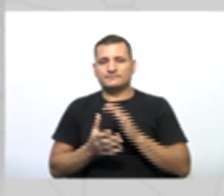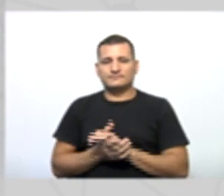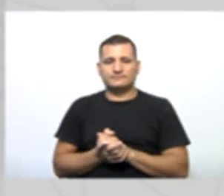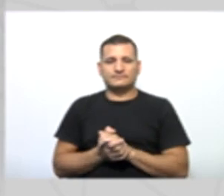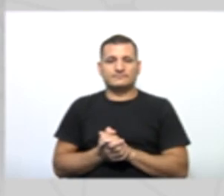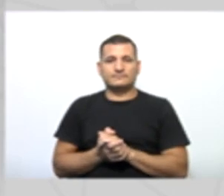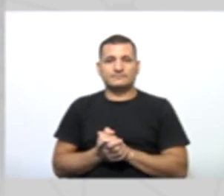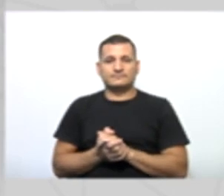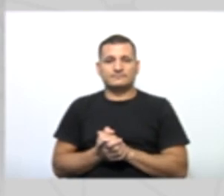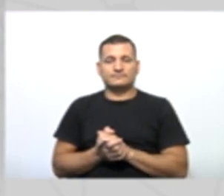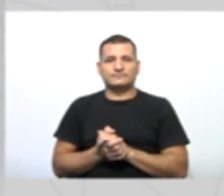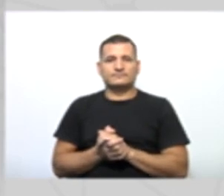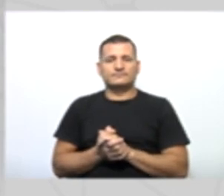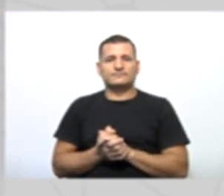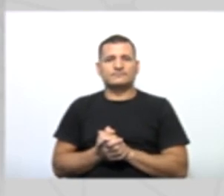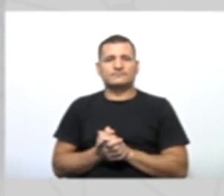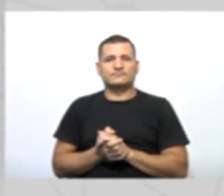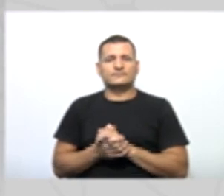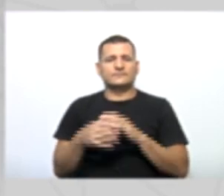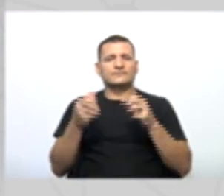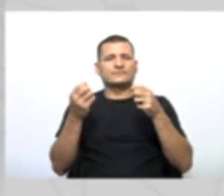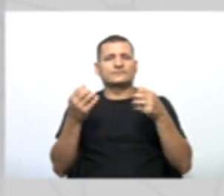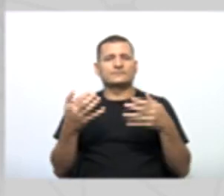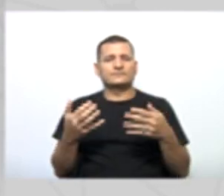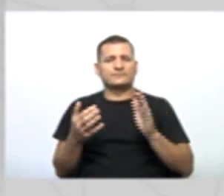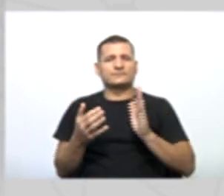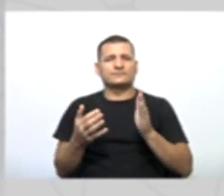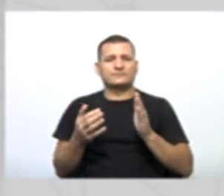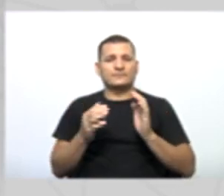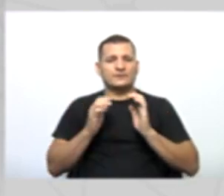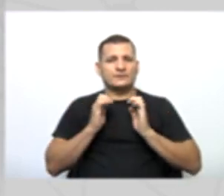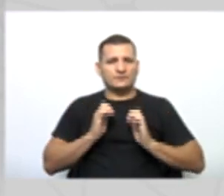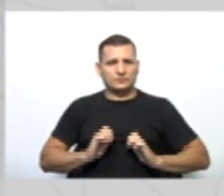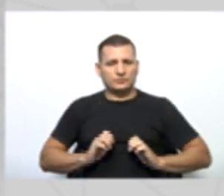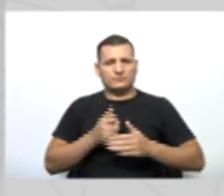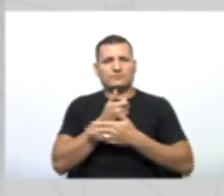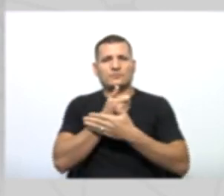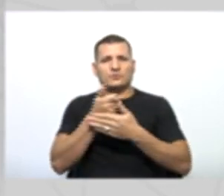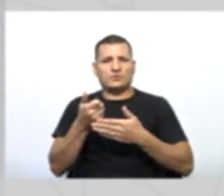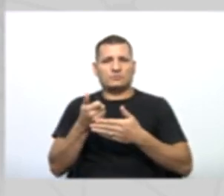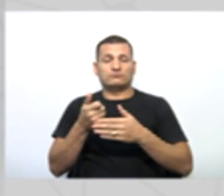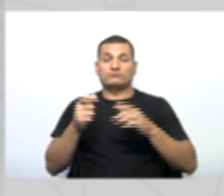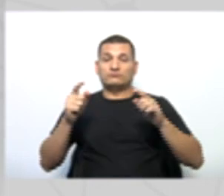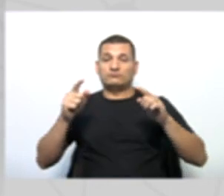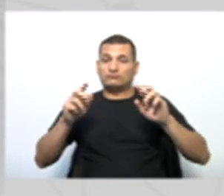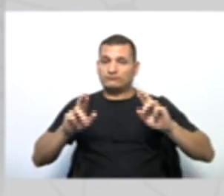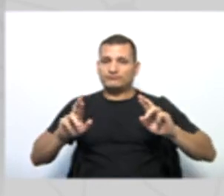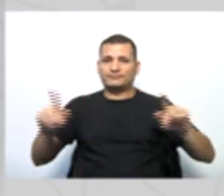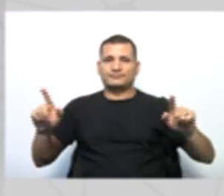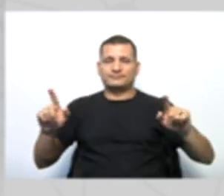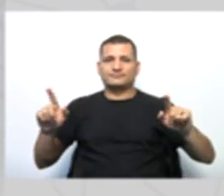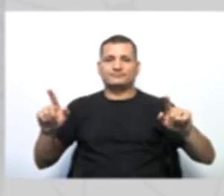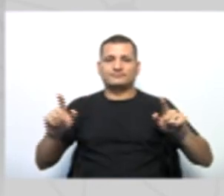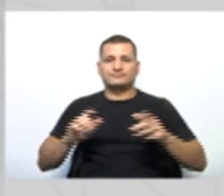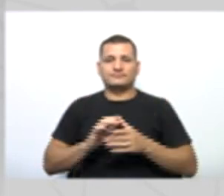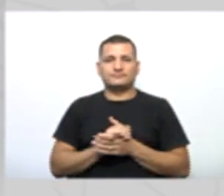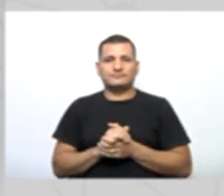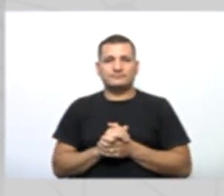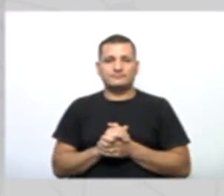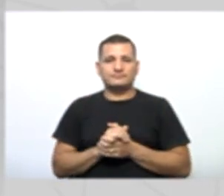Para começo de conversa, nós falamos já que ética e moral são coisas diferentes. Ou